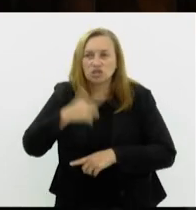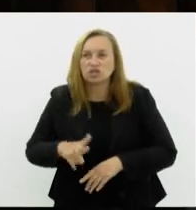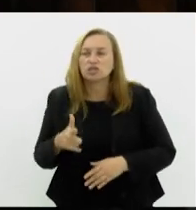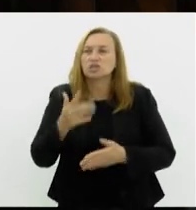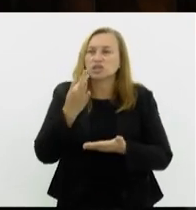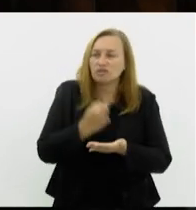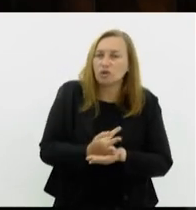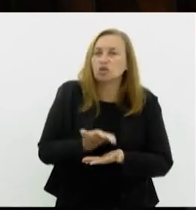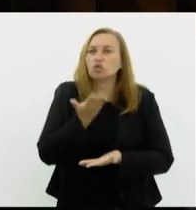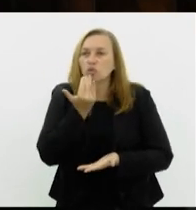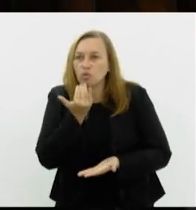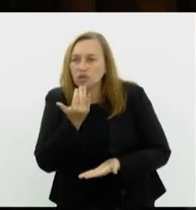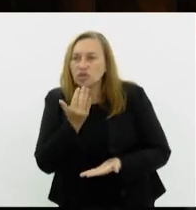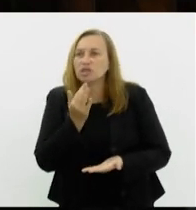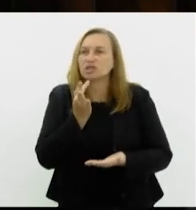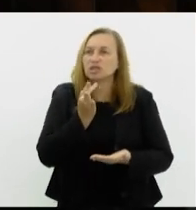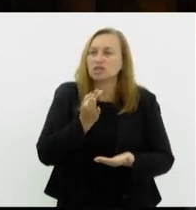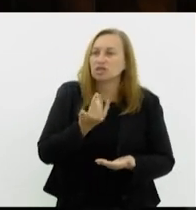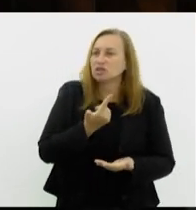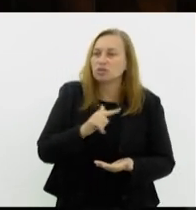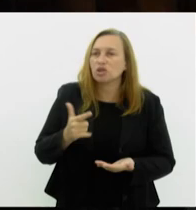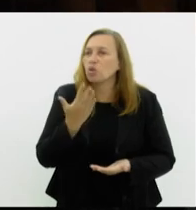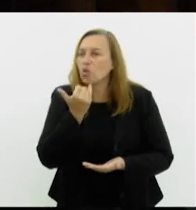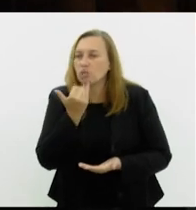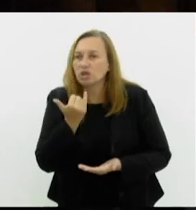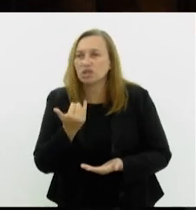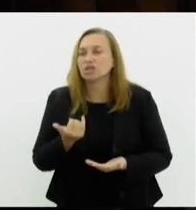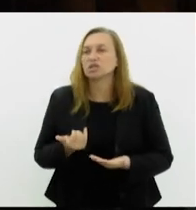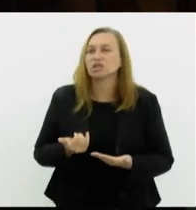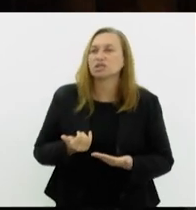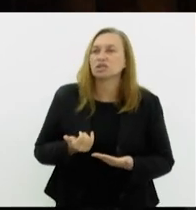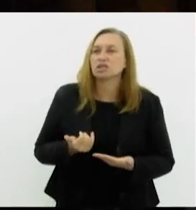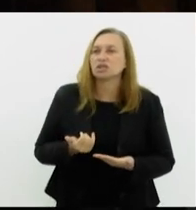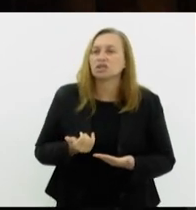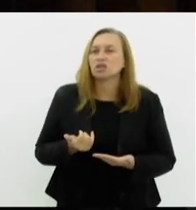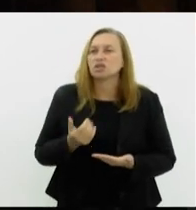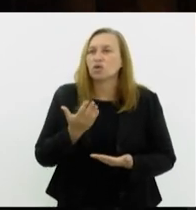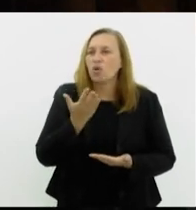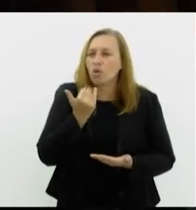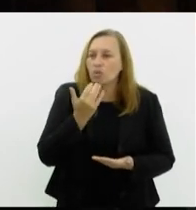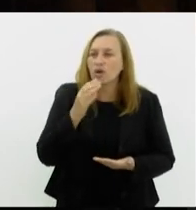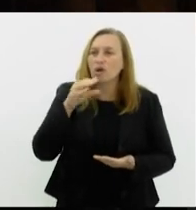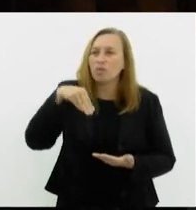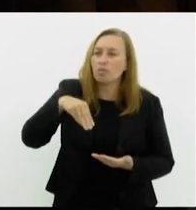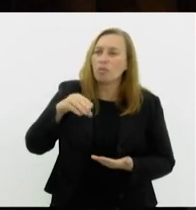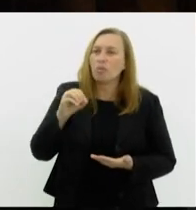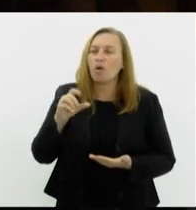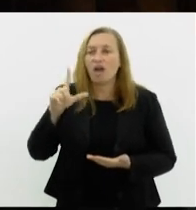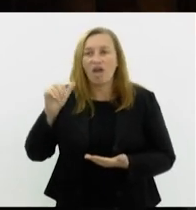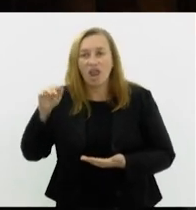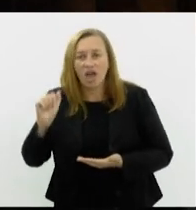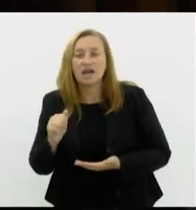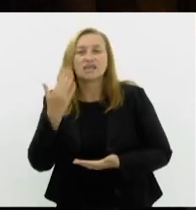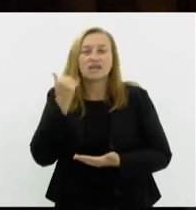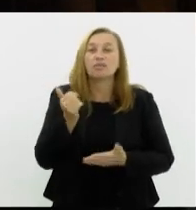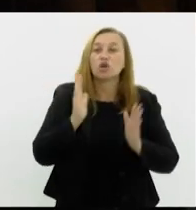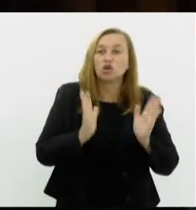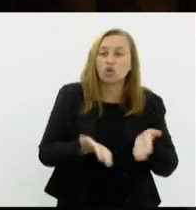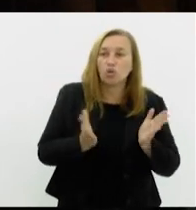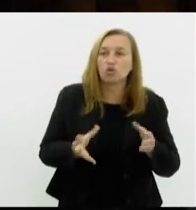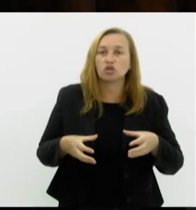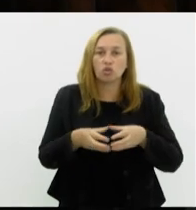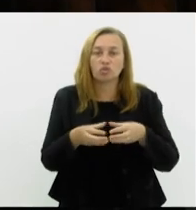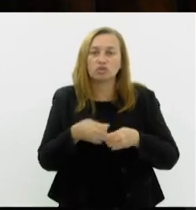faltando fruta, que está sendo frango todo dia, que não aguenta mais comer moela, saiba que hoje, na